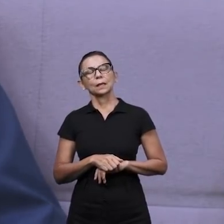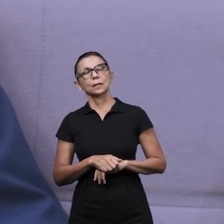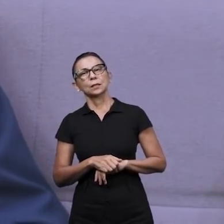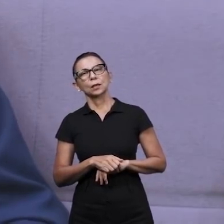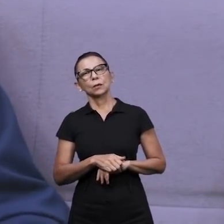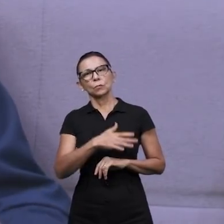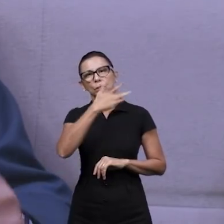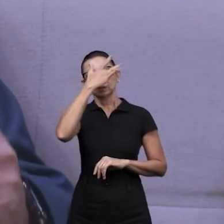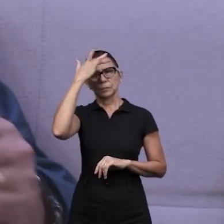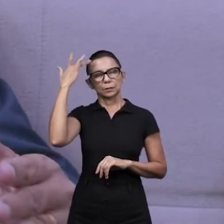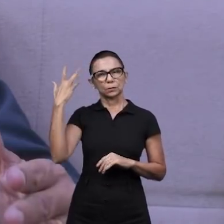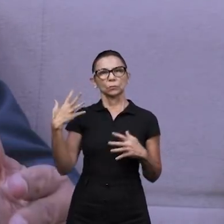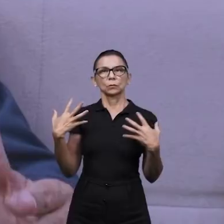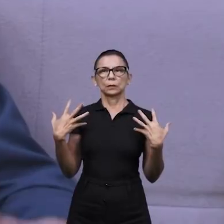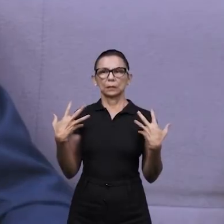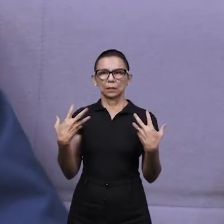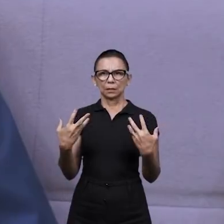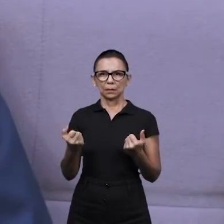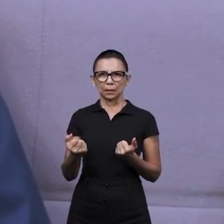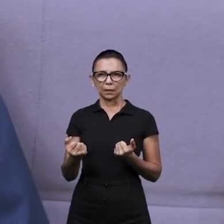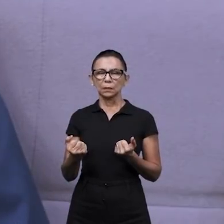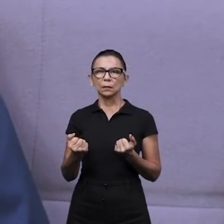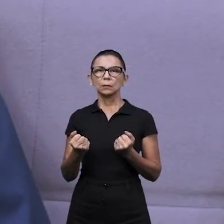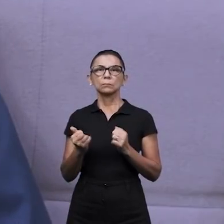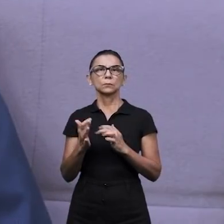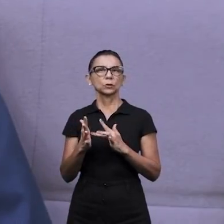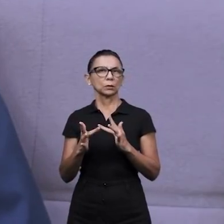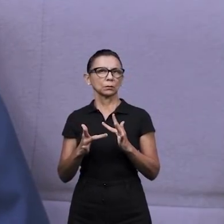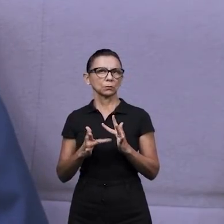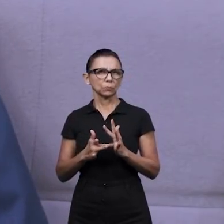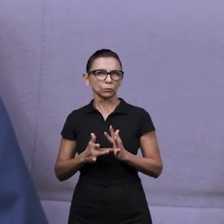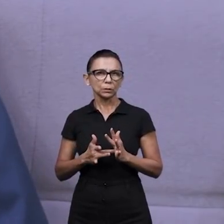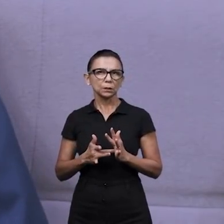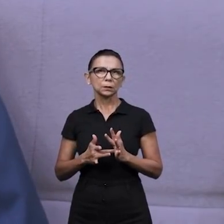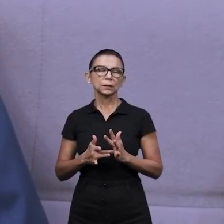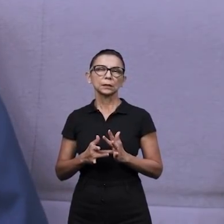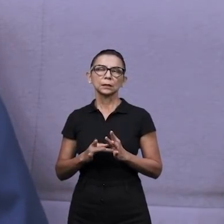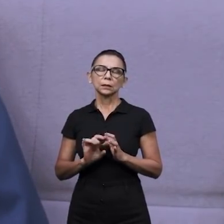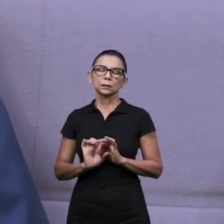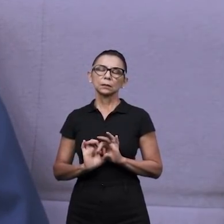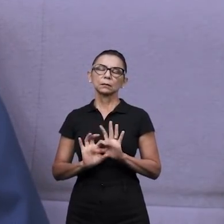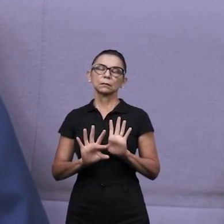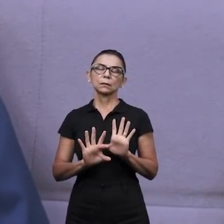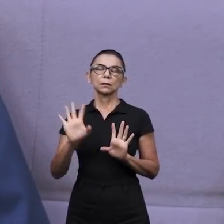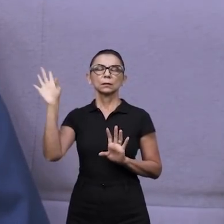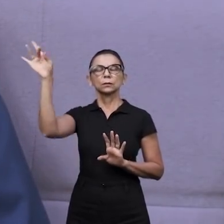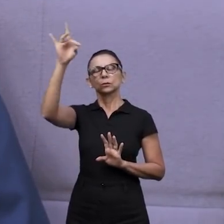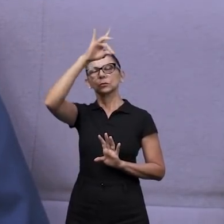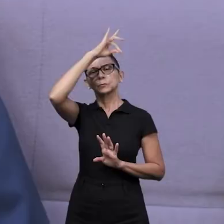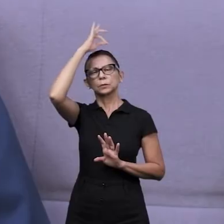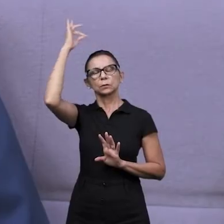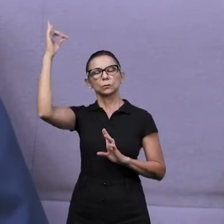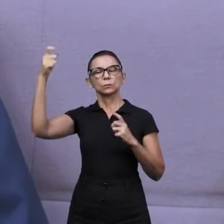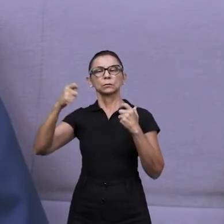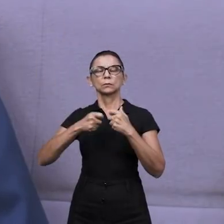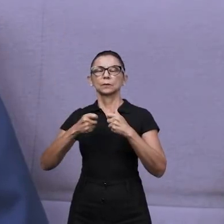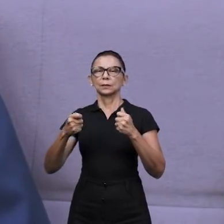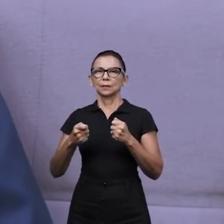dirigido, impelido pelo Espírito Santo, tem acesso aos mistérios de